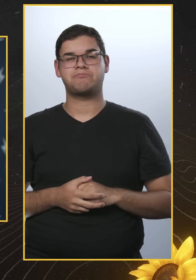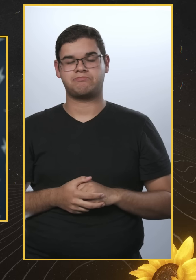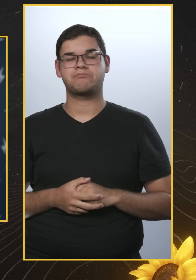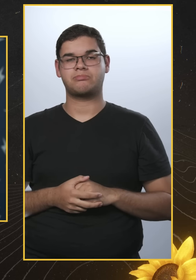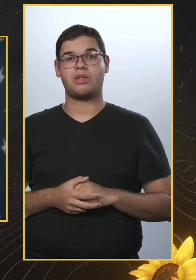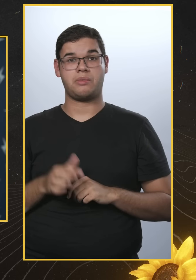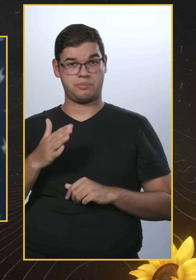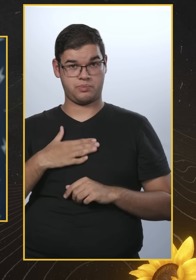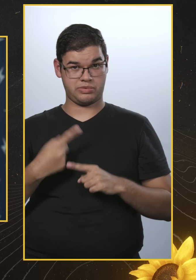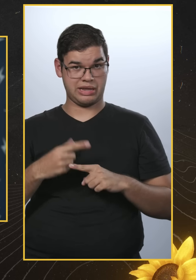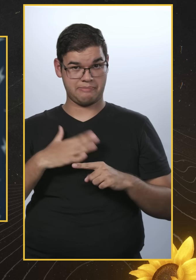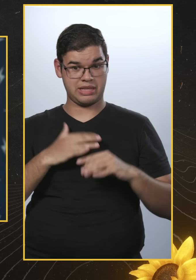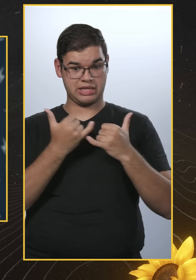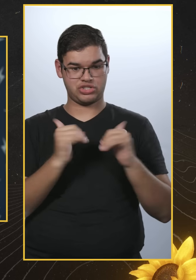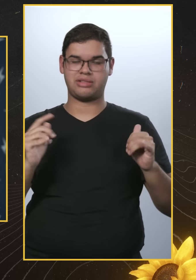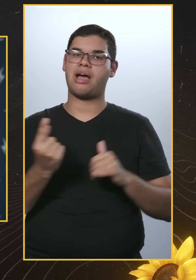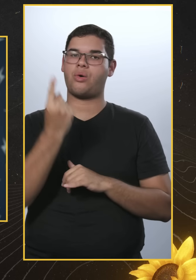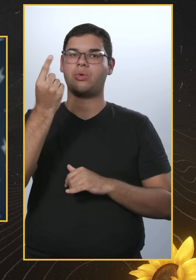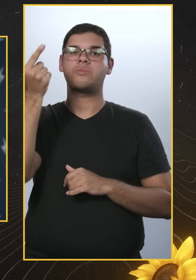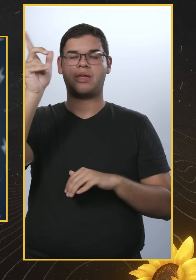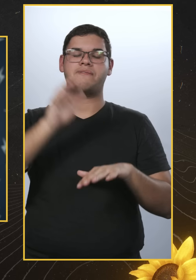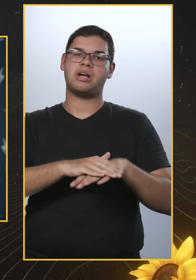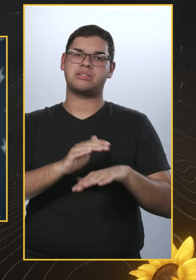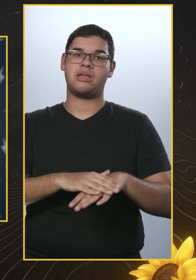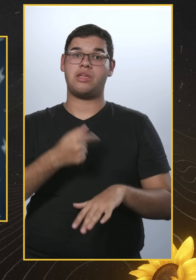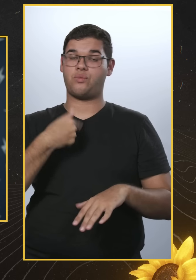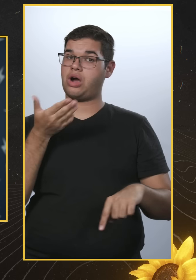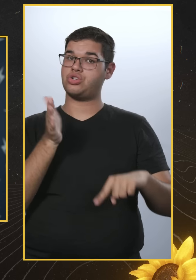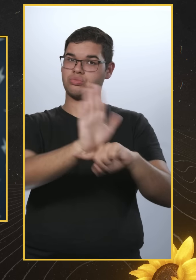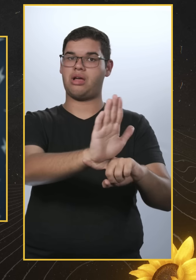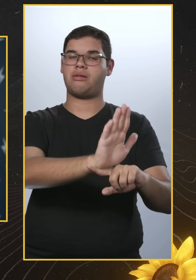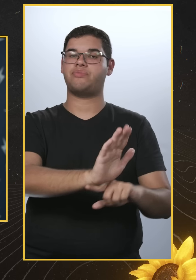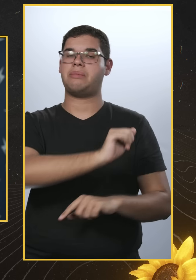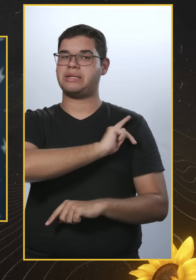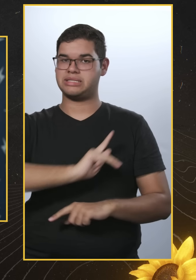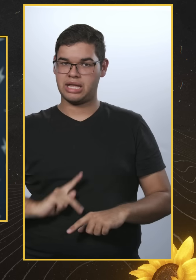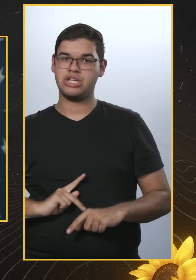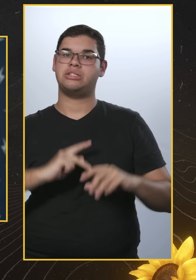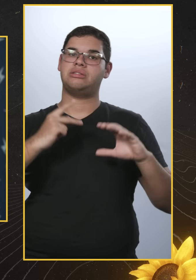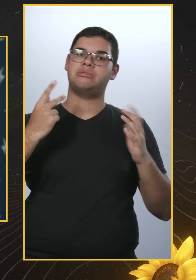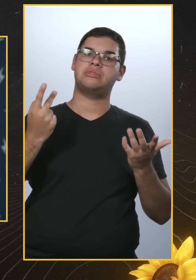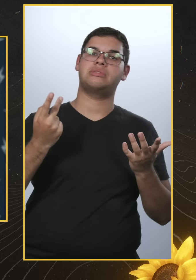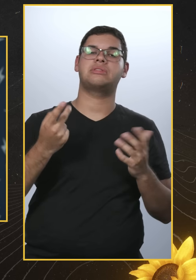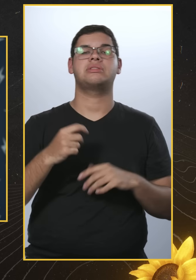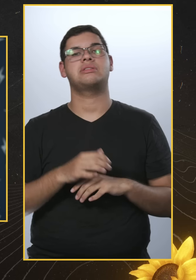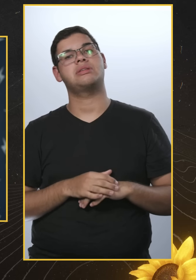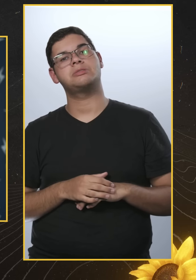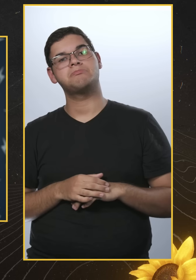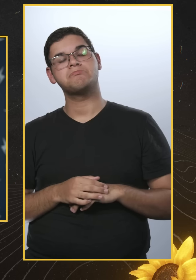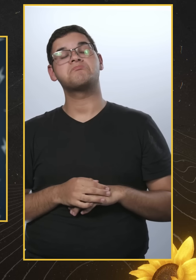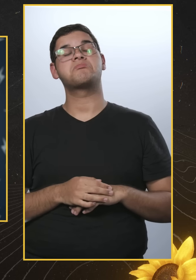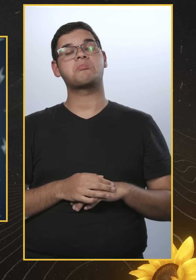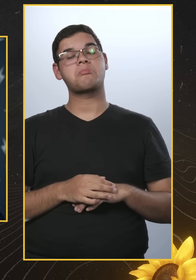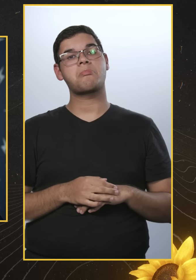assim a minha energia tá muito alta dá para fazer eu vou ajudar na composição da presidência da câmara eu eu vou ter um um um governo